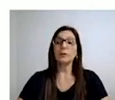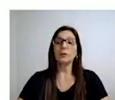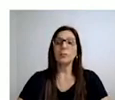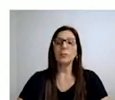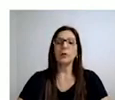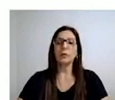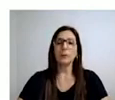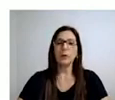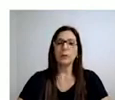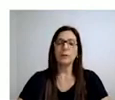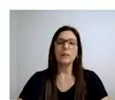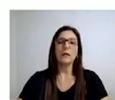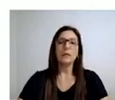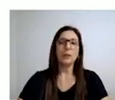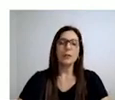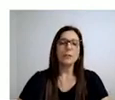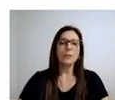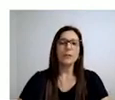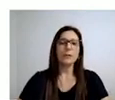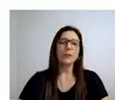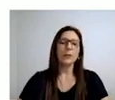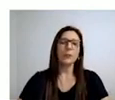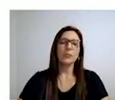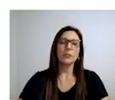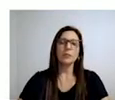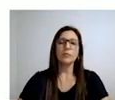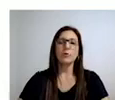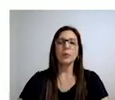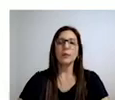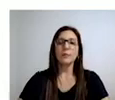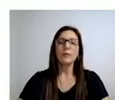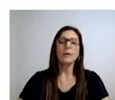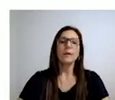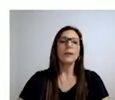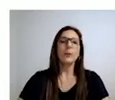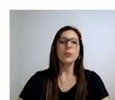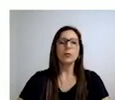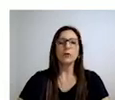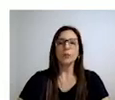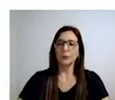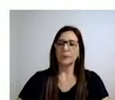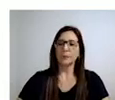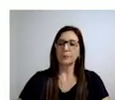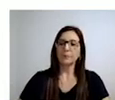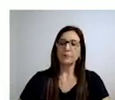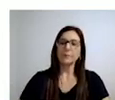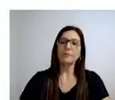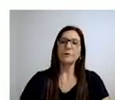origem a uma nova planta. Então, esse é o ciclo reprodutivo de uma planta que possui flor.